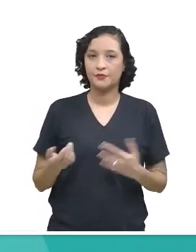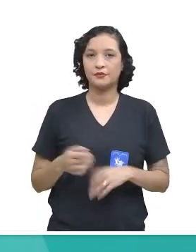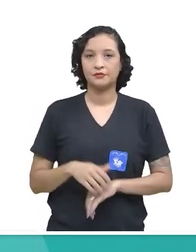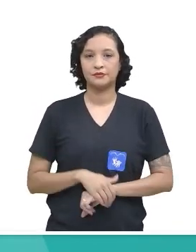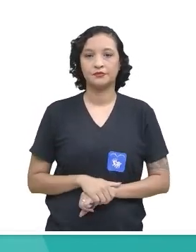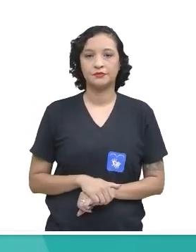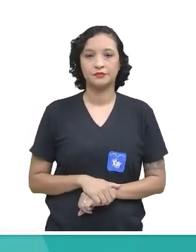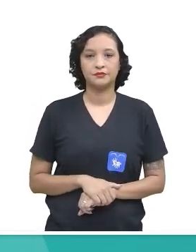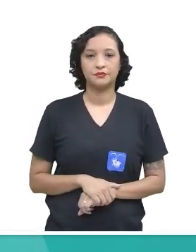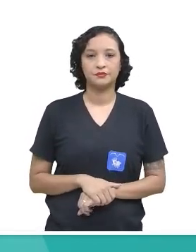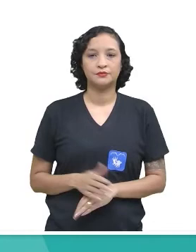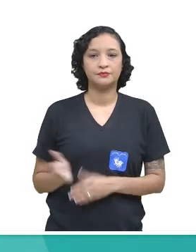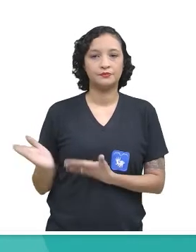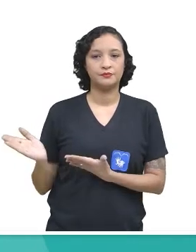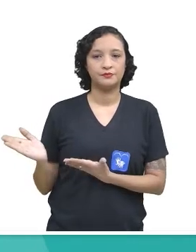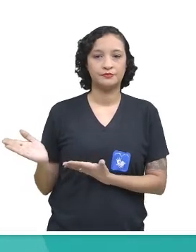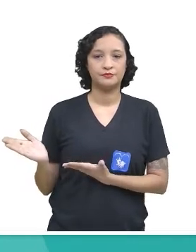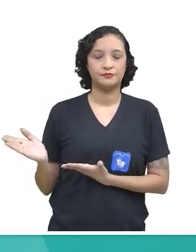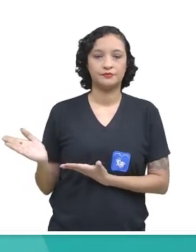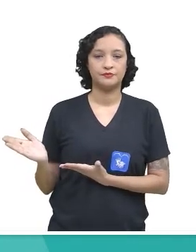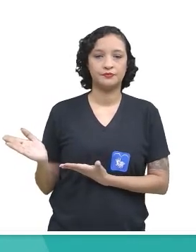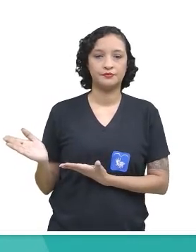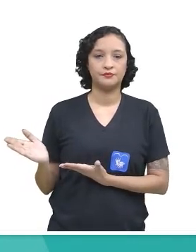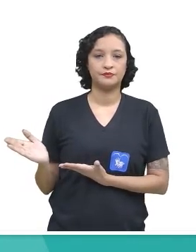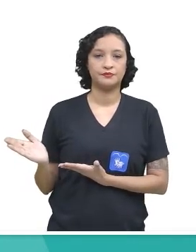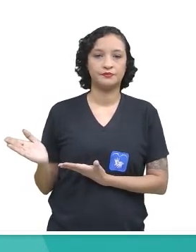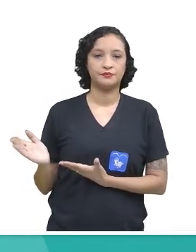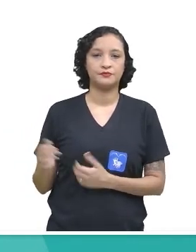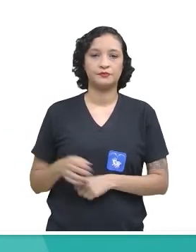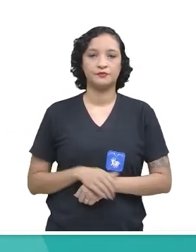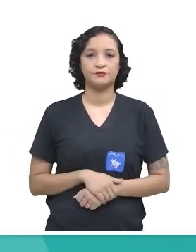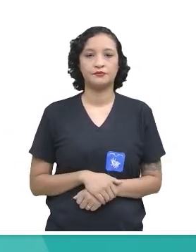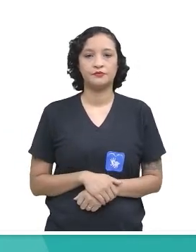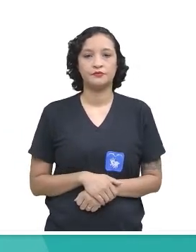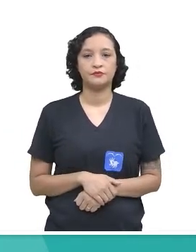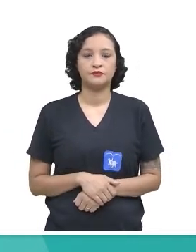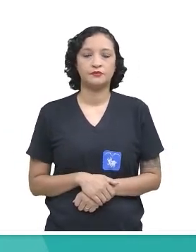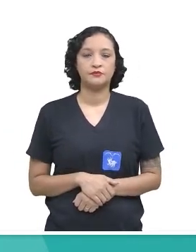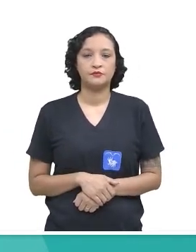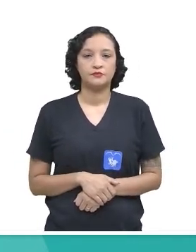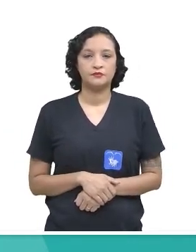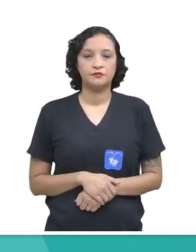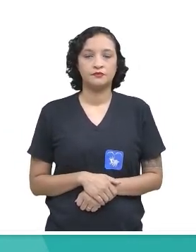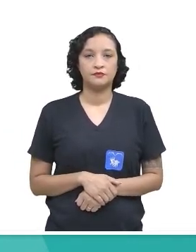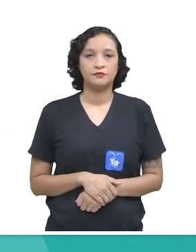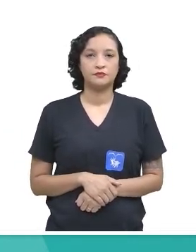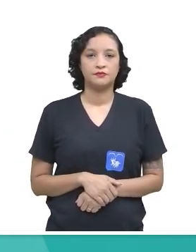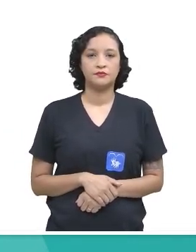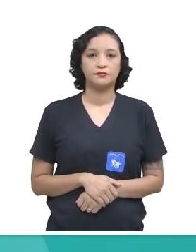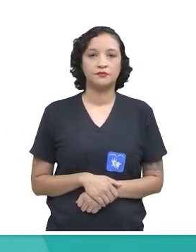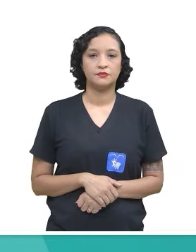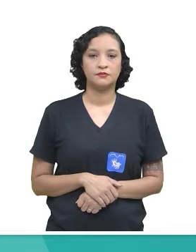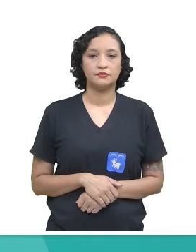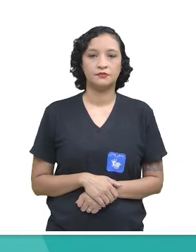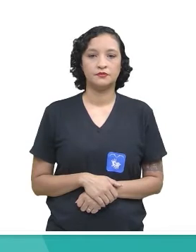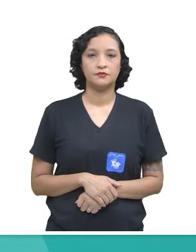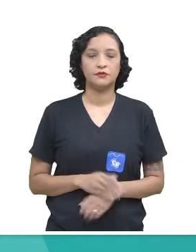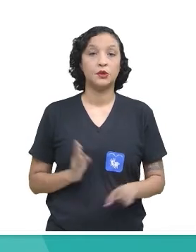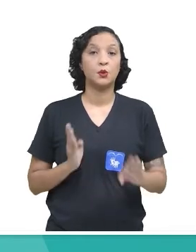nosso percentual que aumentou, né? Fazendo essa conta aqui, nós vamos ter